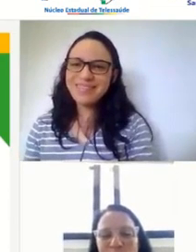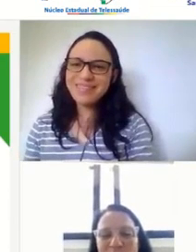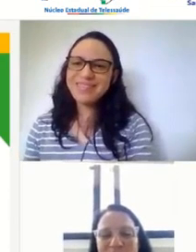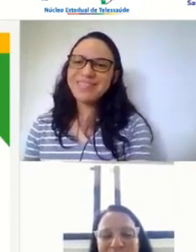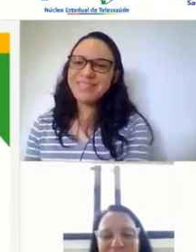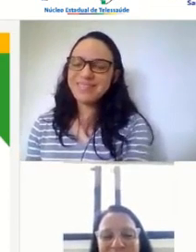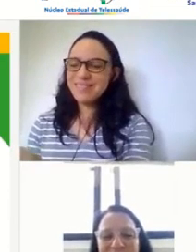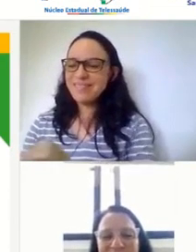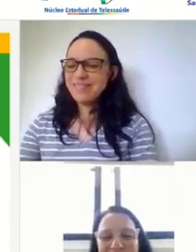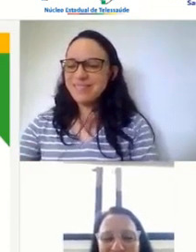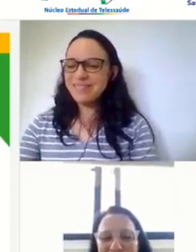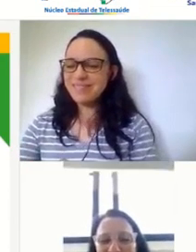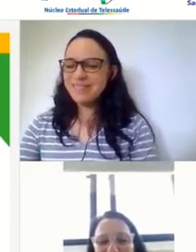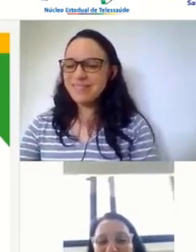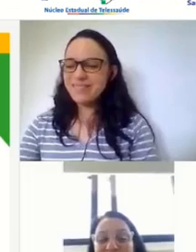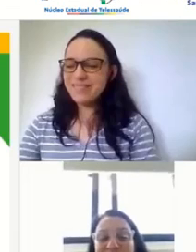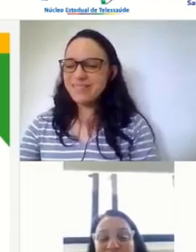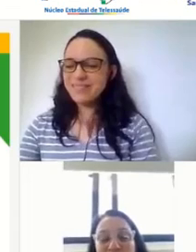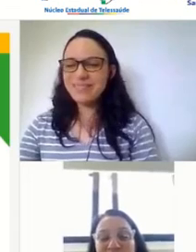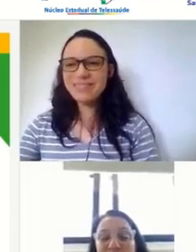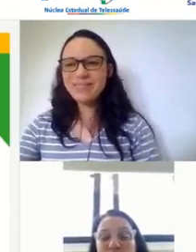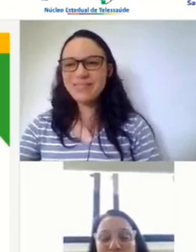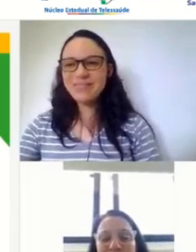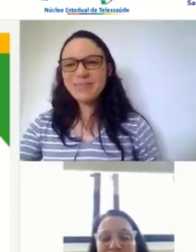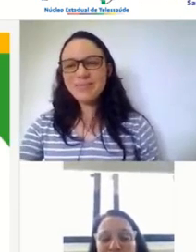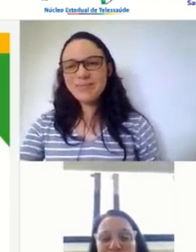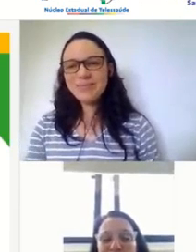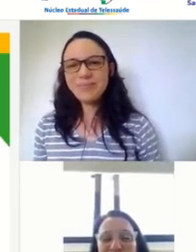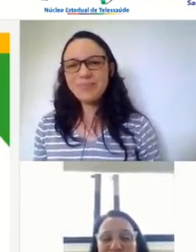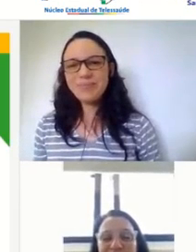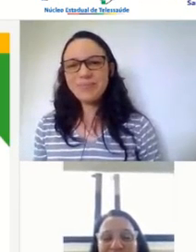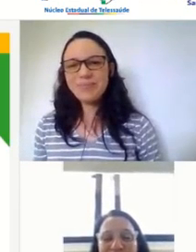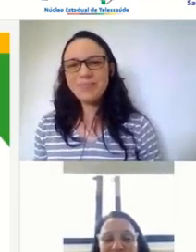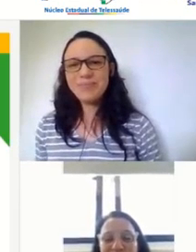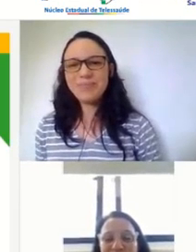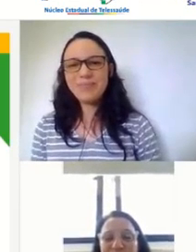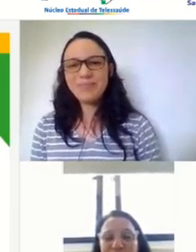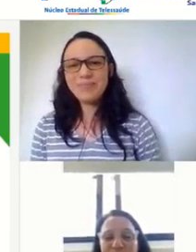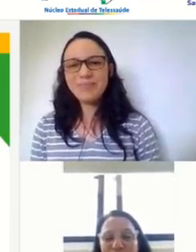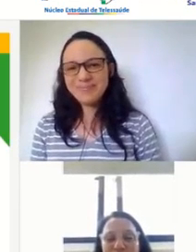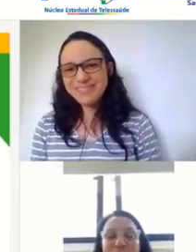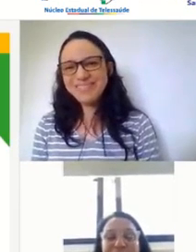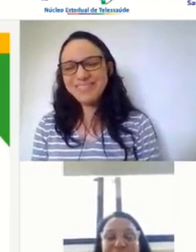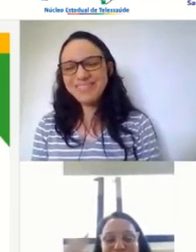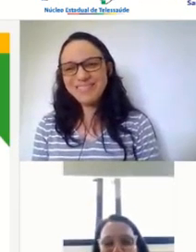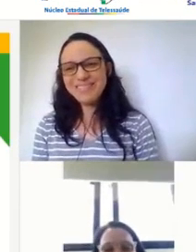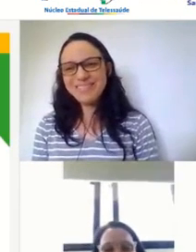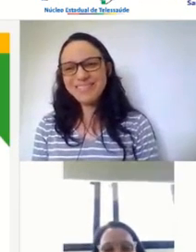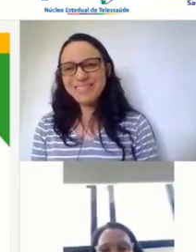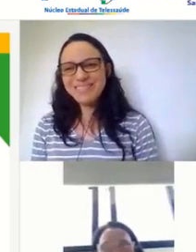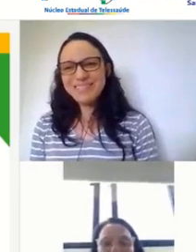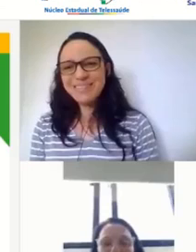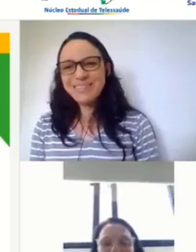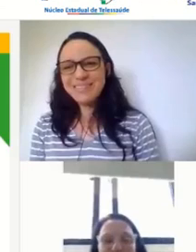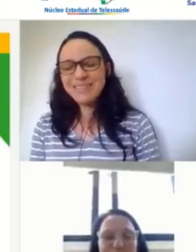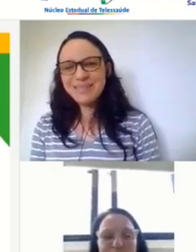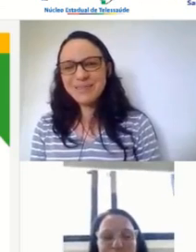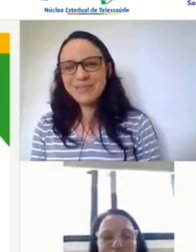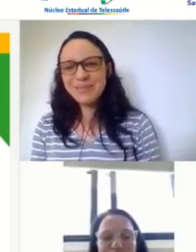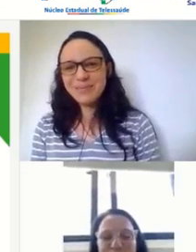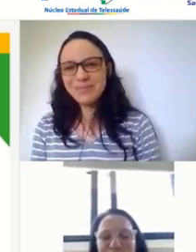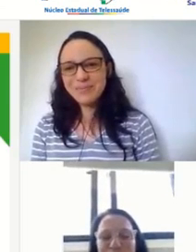mandaram lá no site dos professores um abraço virtual e só agradecimento viu estamos à disposição